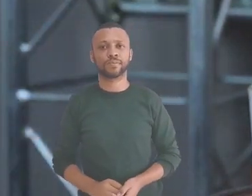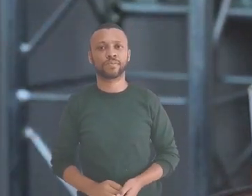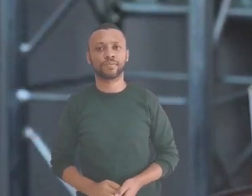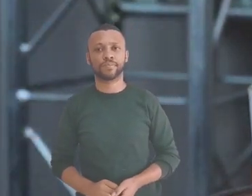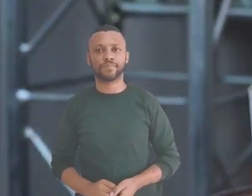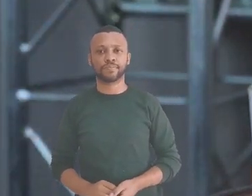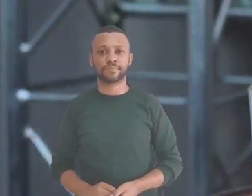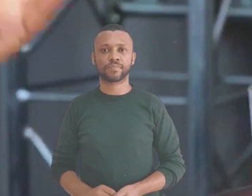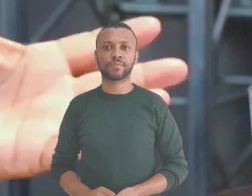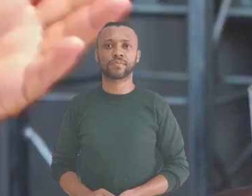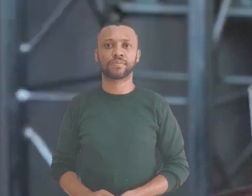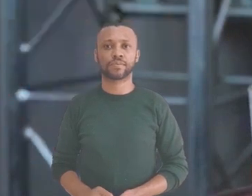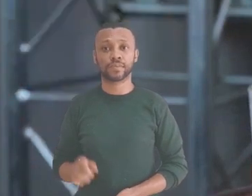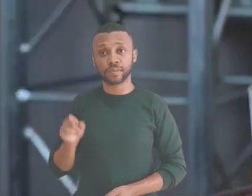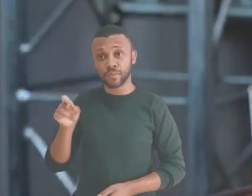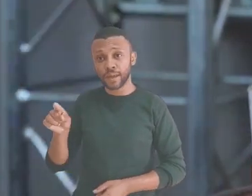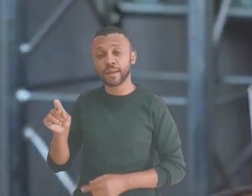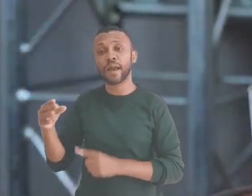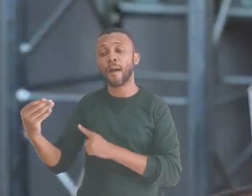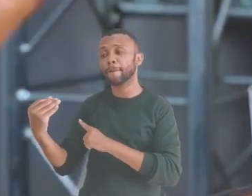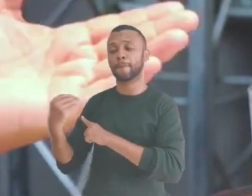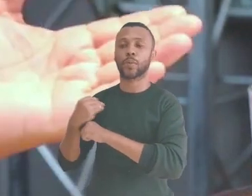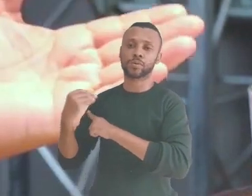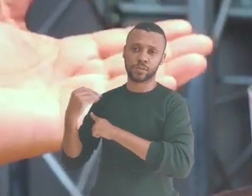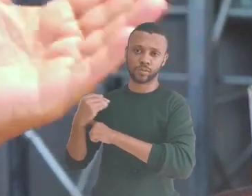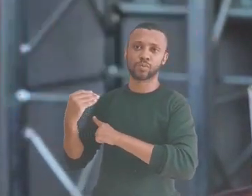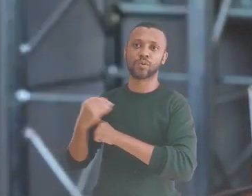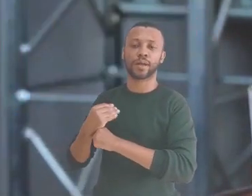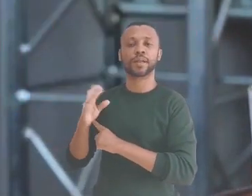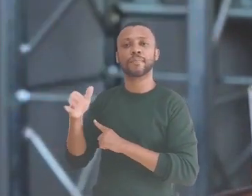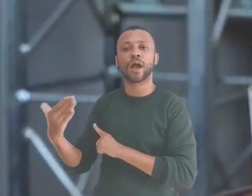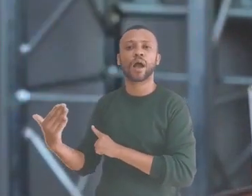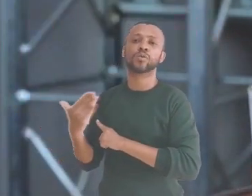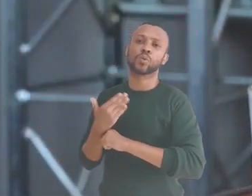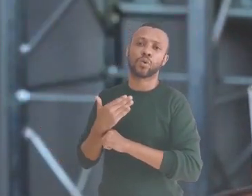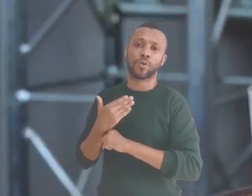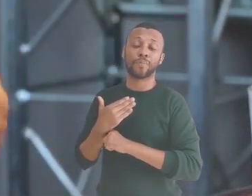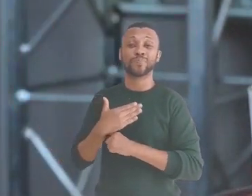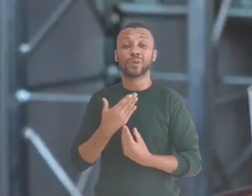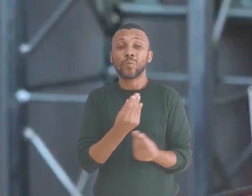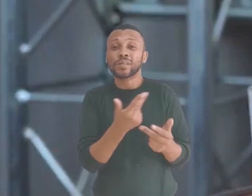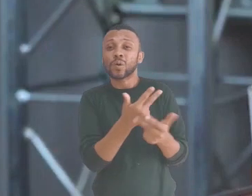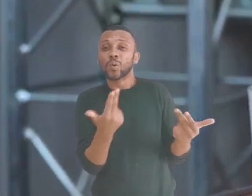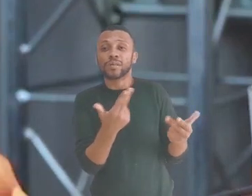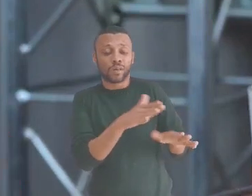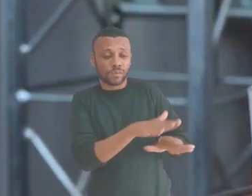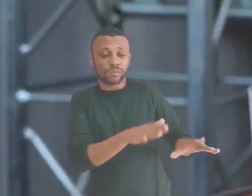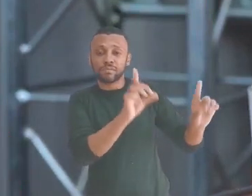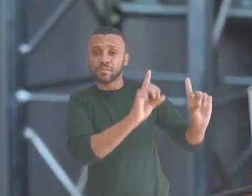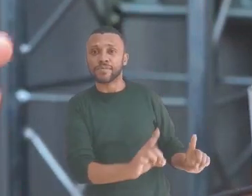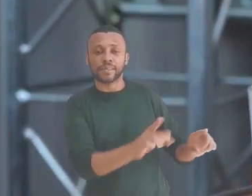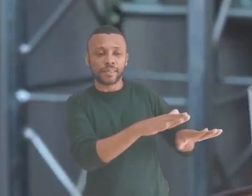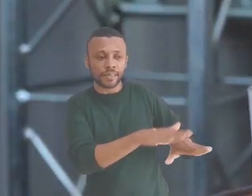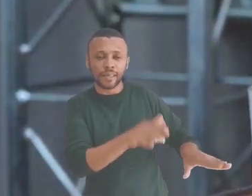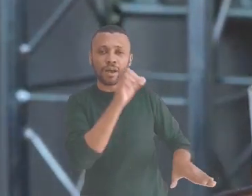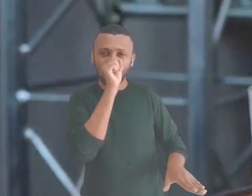ele é o protetor da mãe dele. É outra coisa que muitas pessoas com nanismo vêm enfrentando. Não adianta falar,